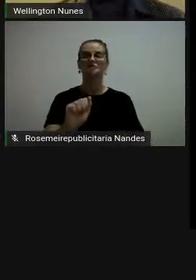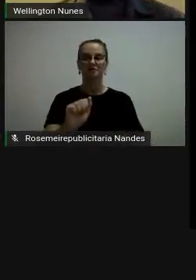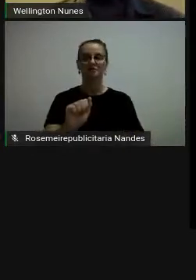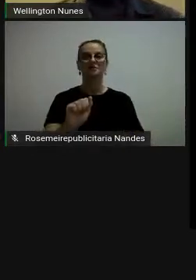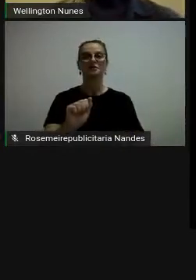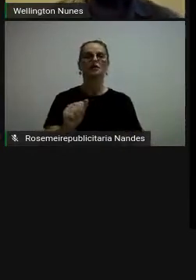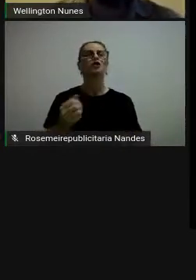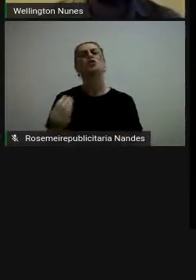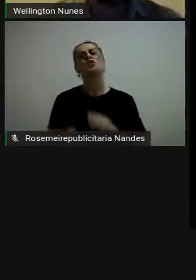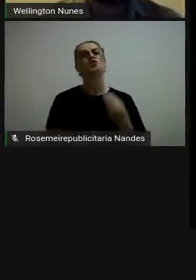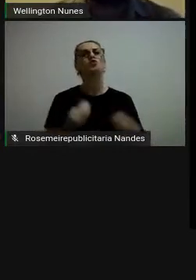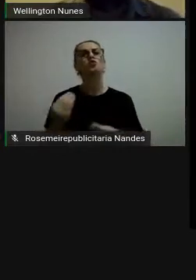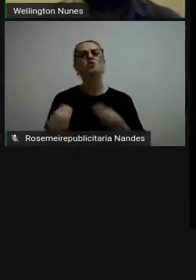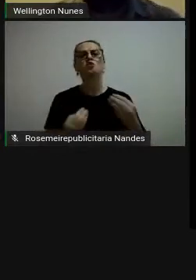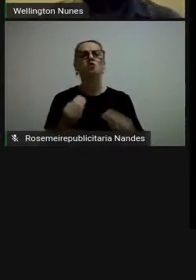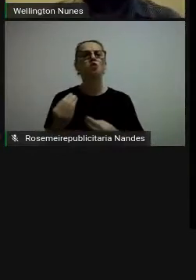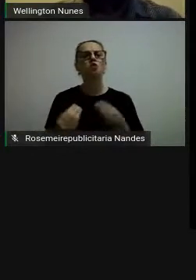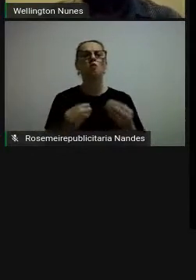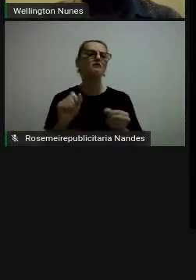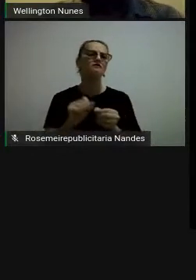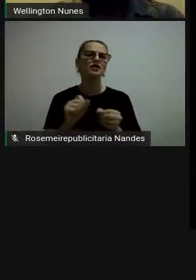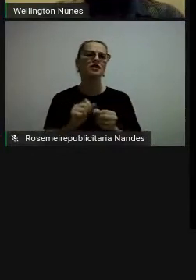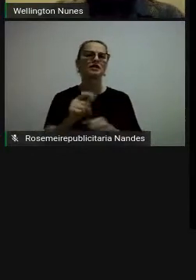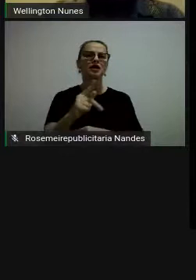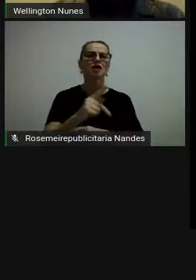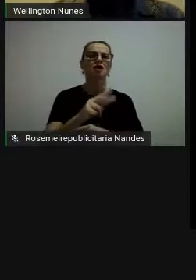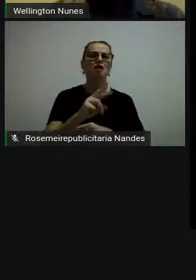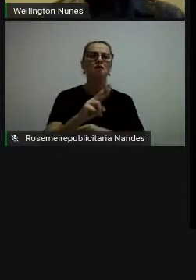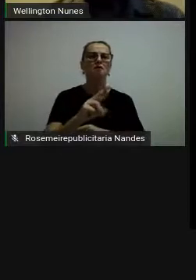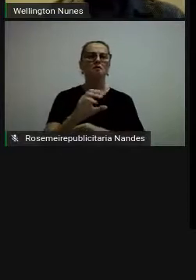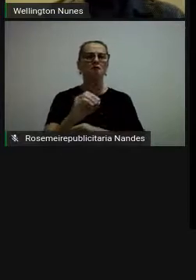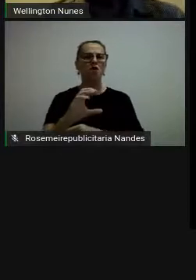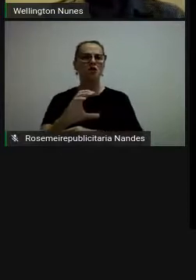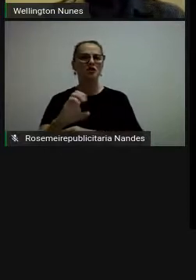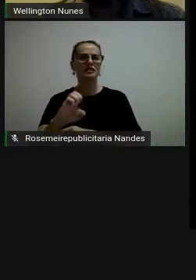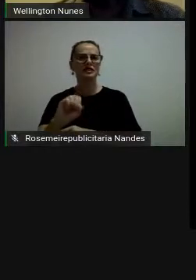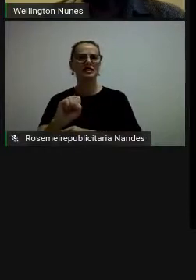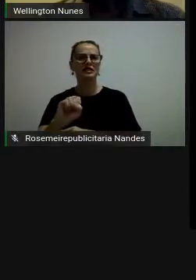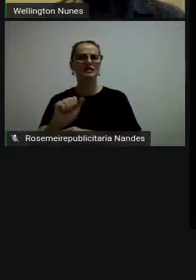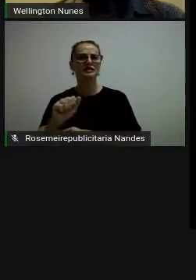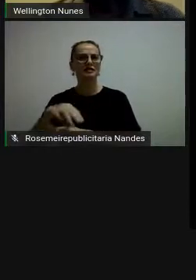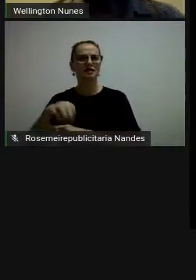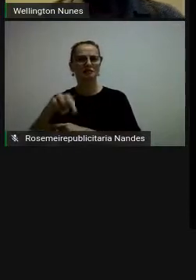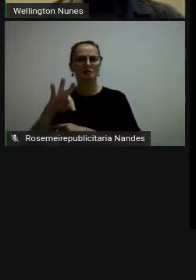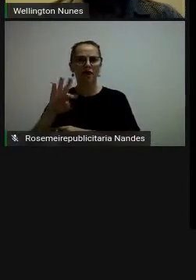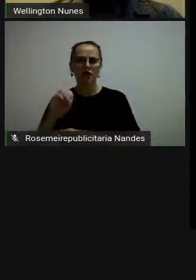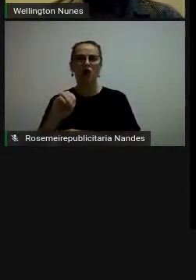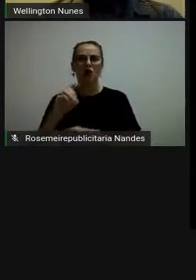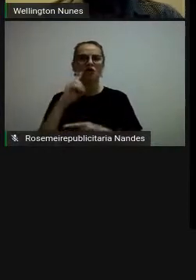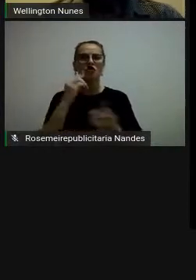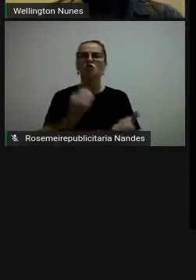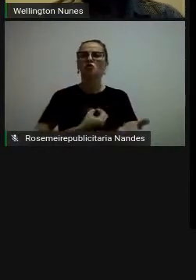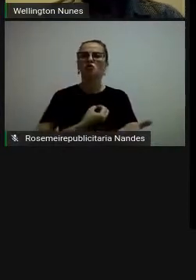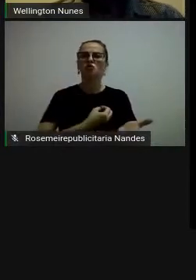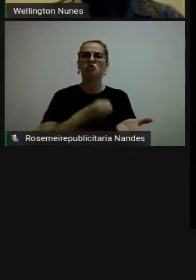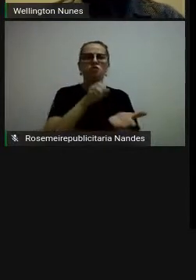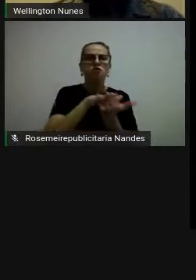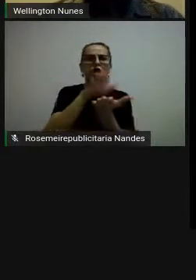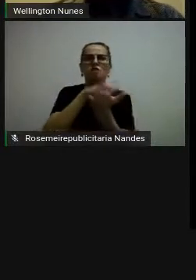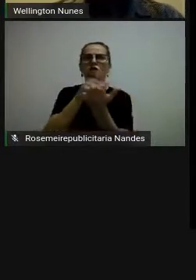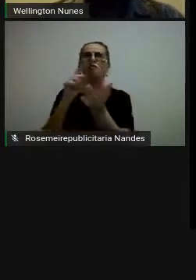do geoprocessamento ou das geotecnologias? Lá no ano de 2005, foi inventado o Google